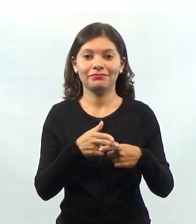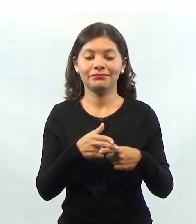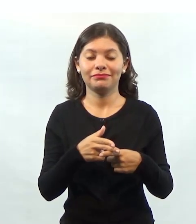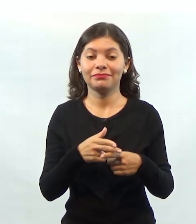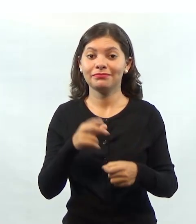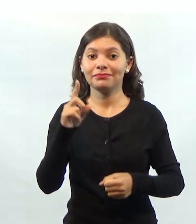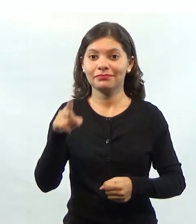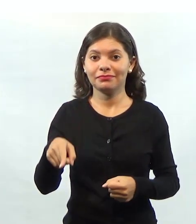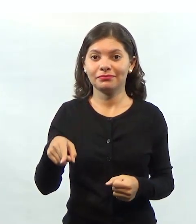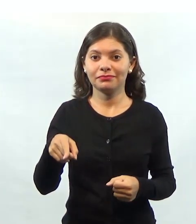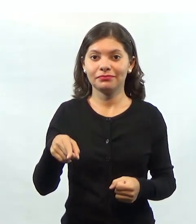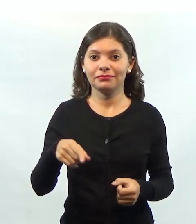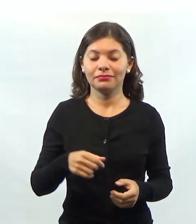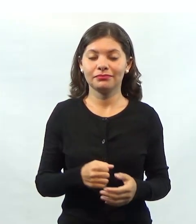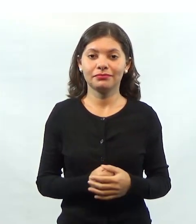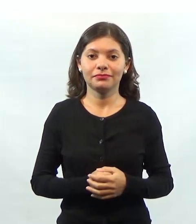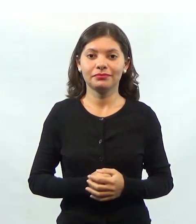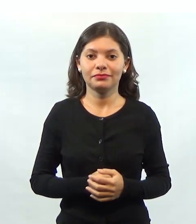e,